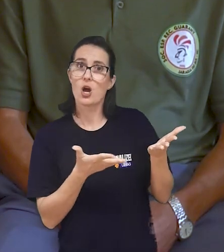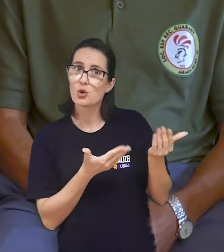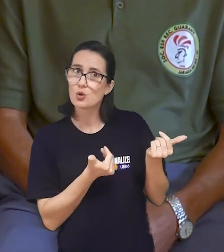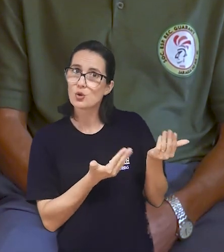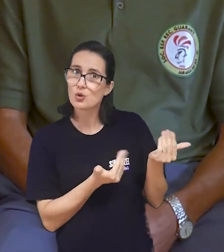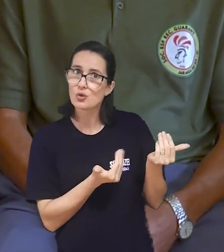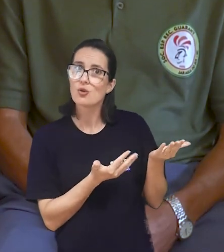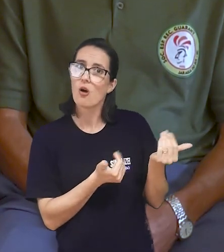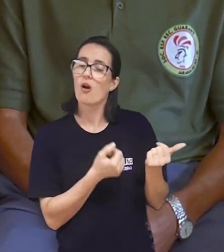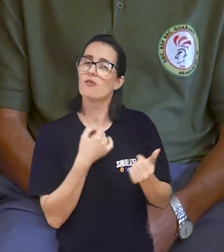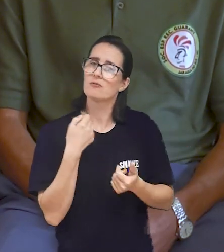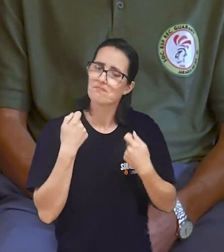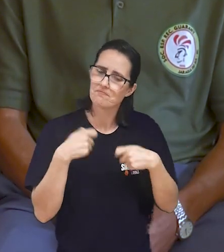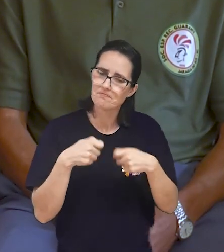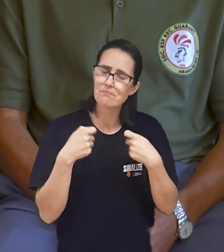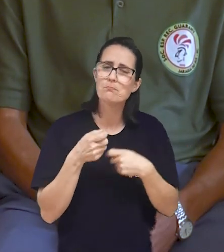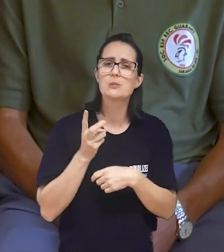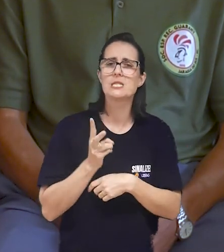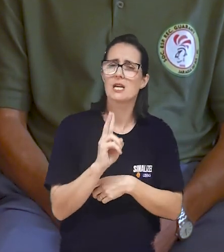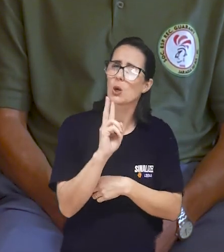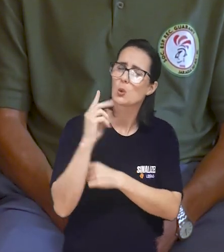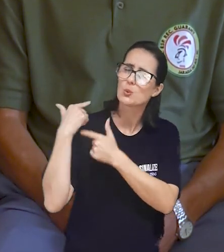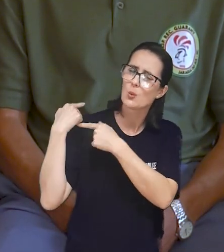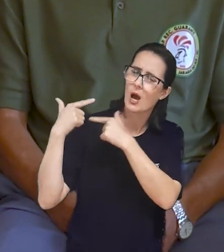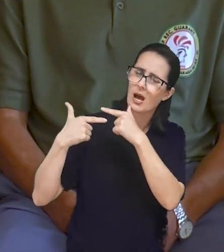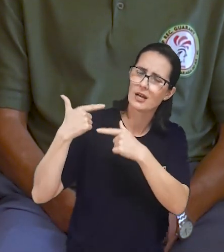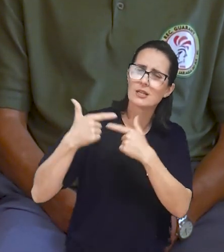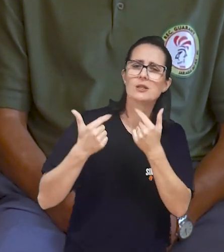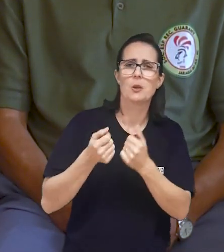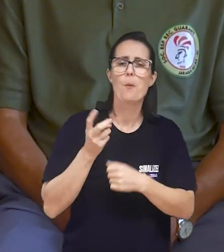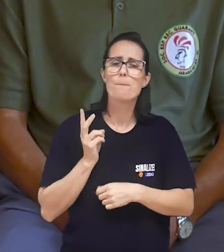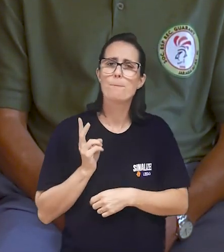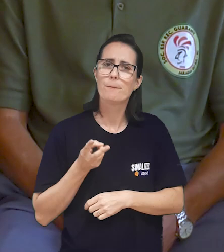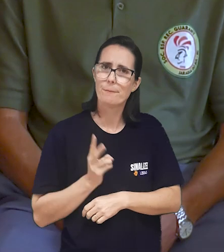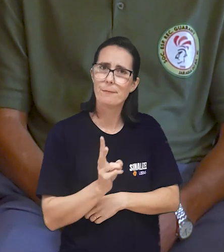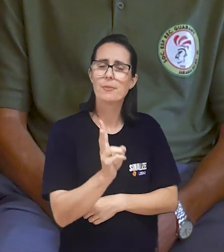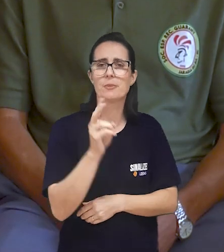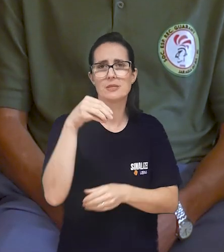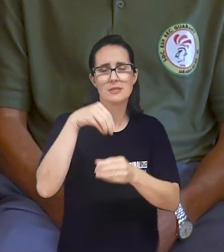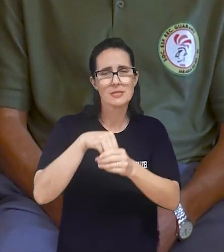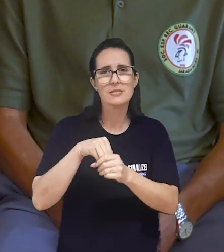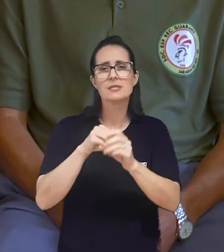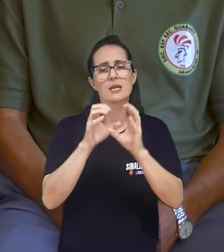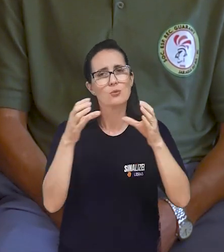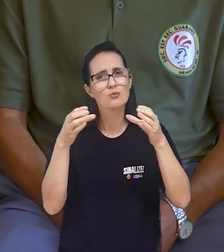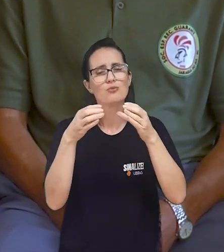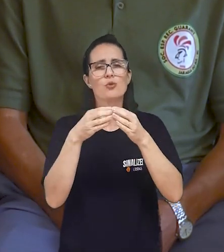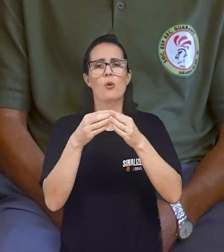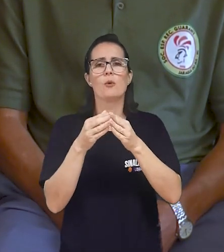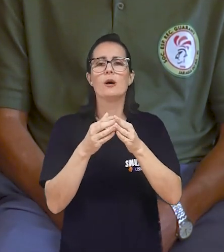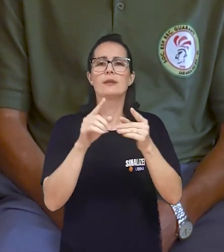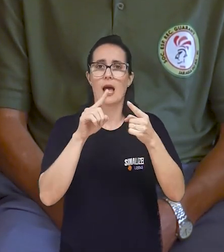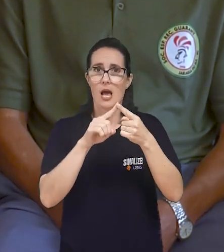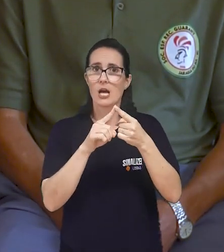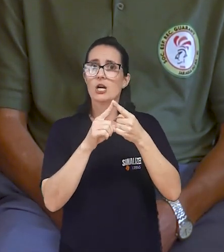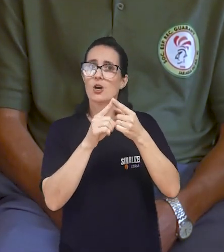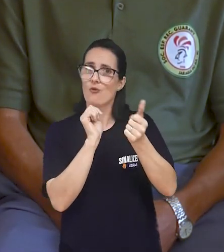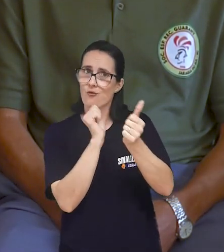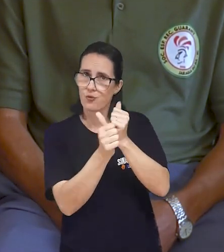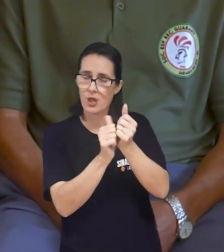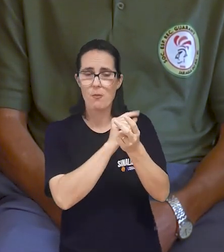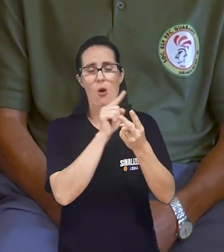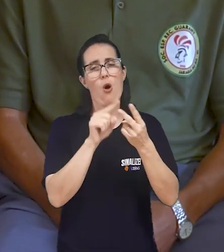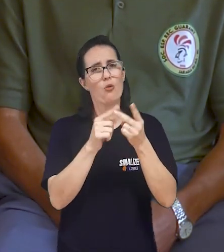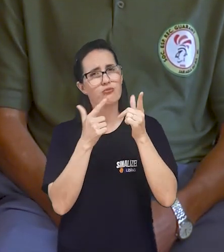os jovens que através disso permaneçam nas sociedades. Acho que é através disso, do tiro, do futebol, que a